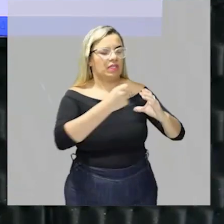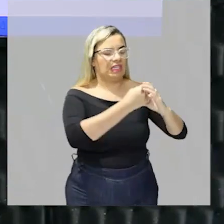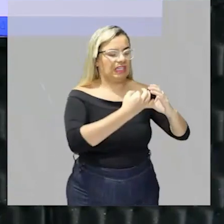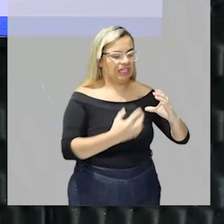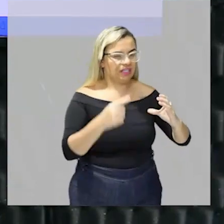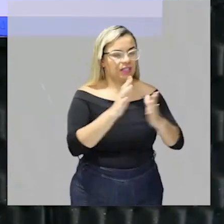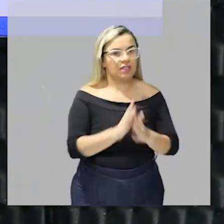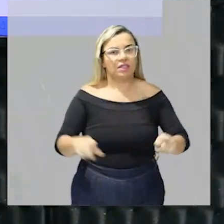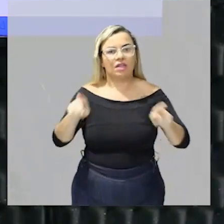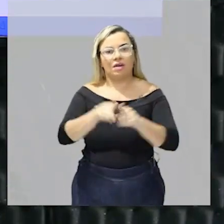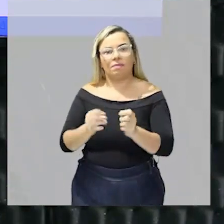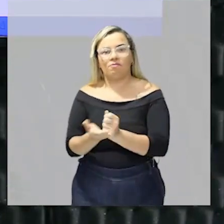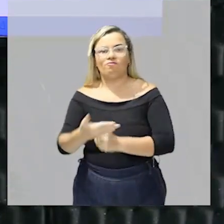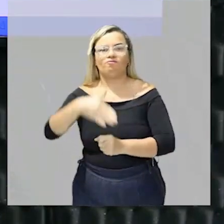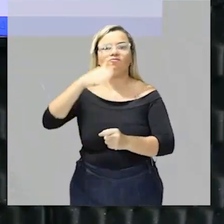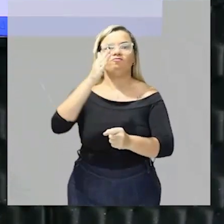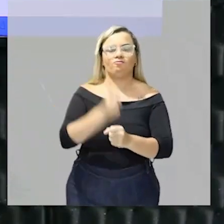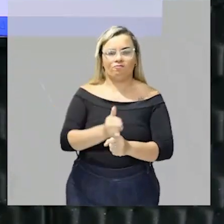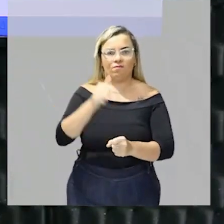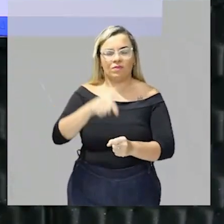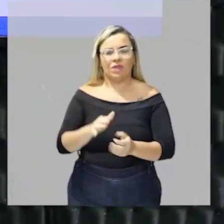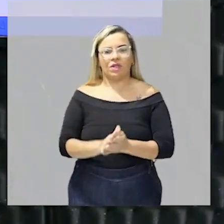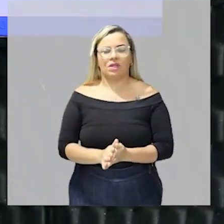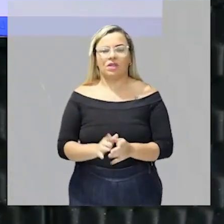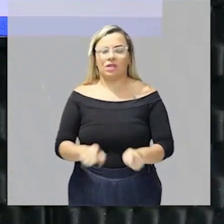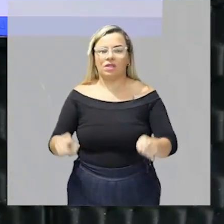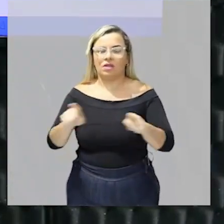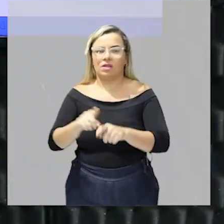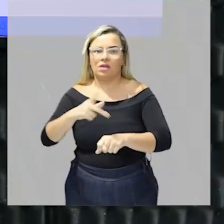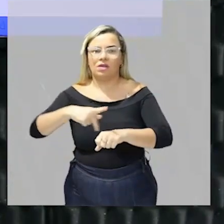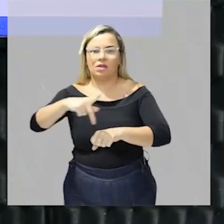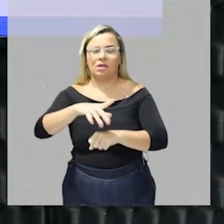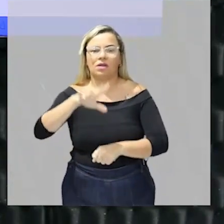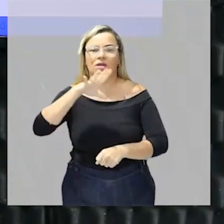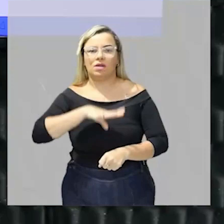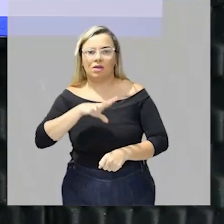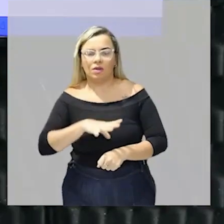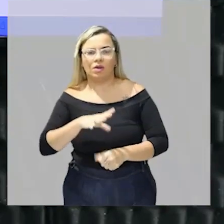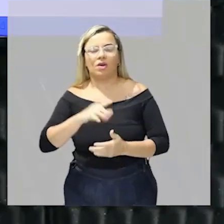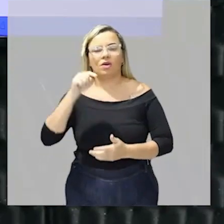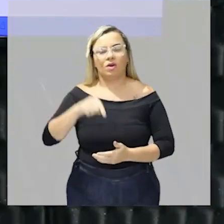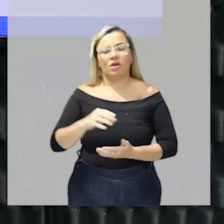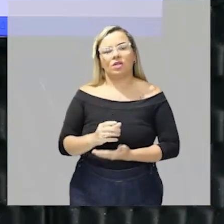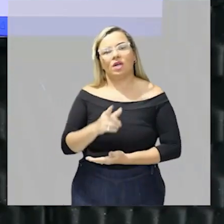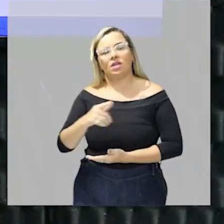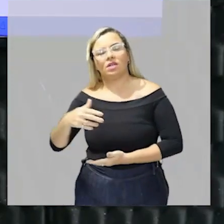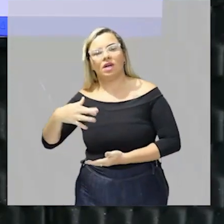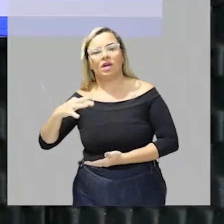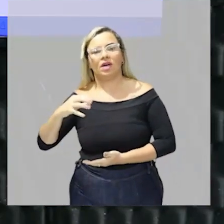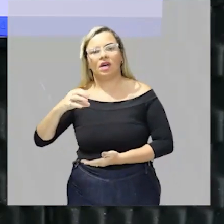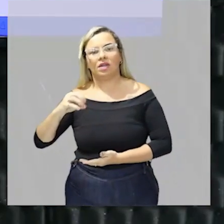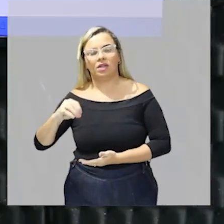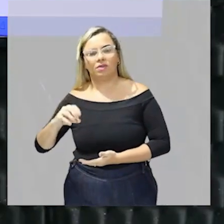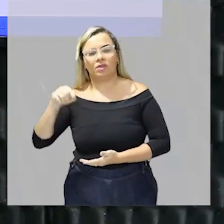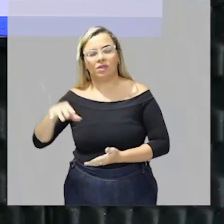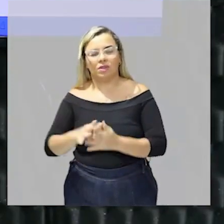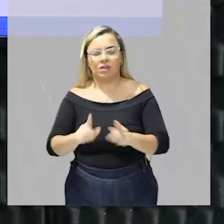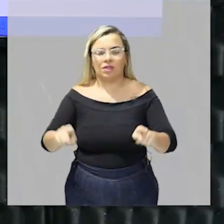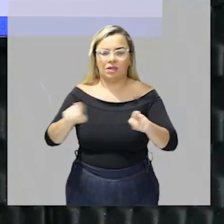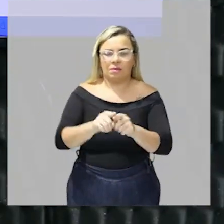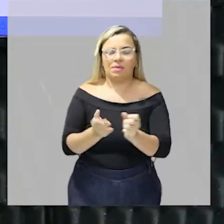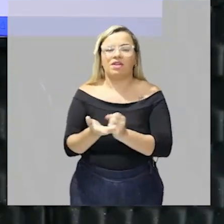fascistas. Assim como em Portugal, o salazarismo vai ter características também fascistas. É